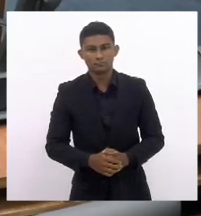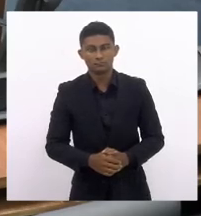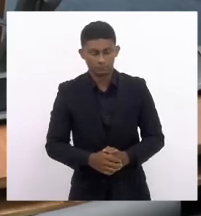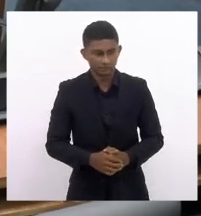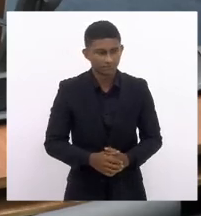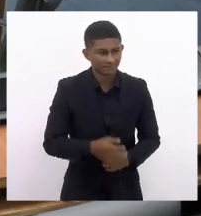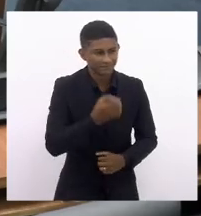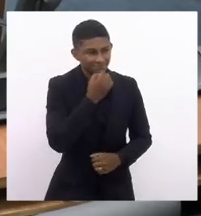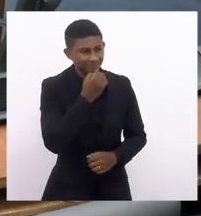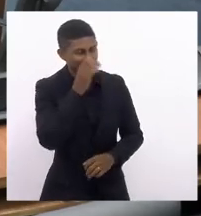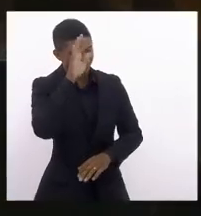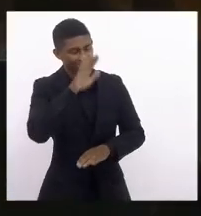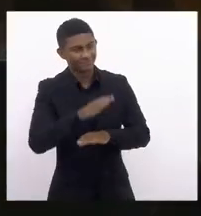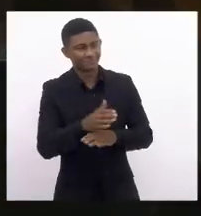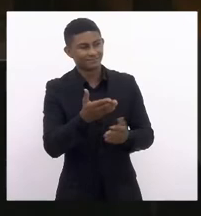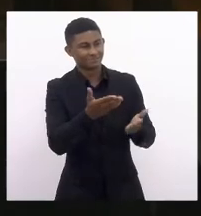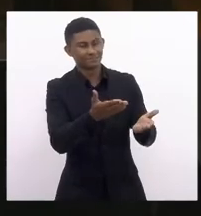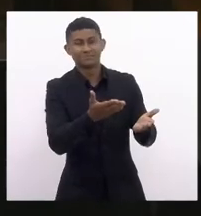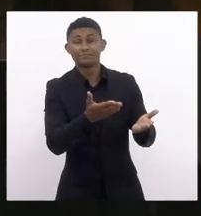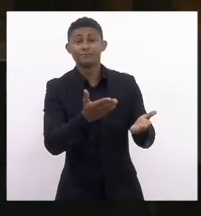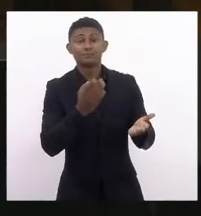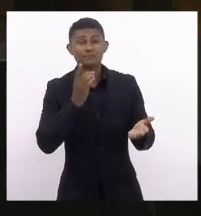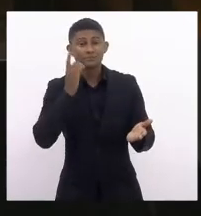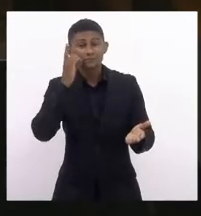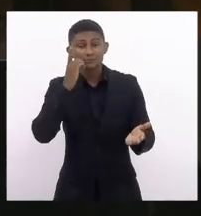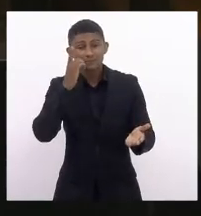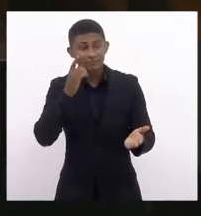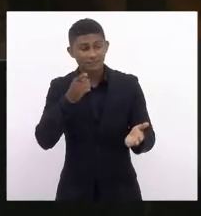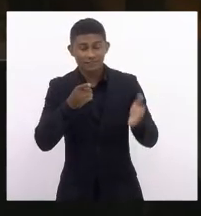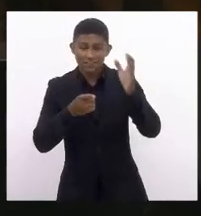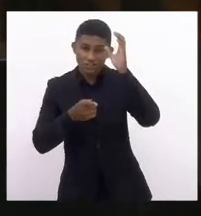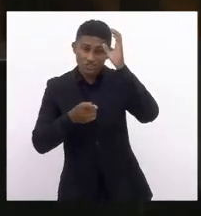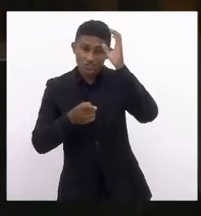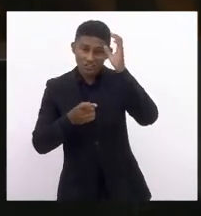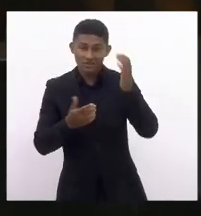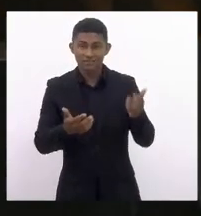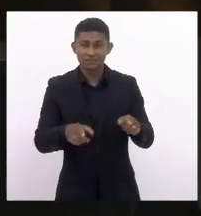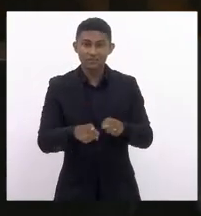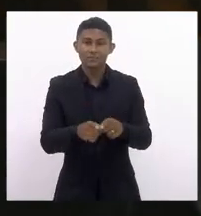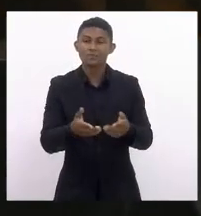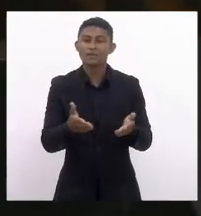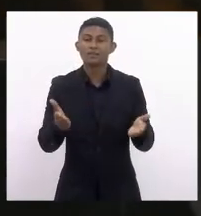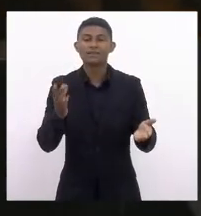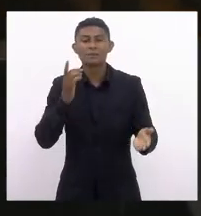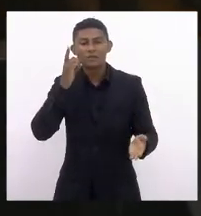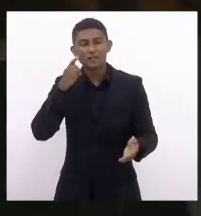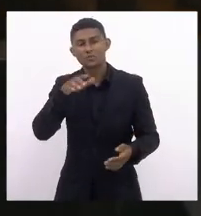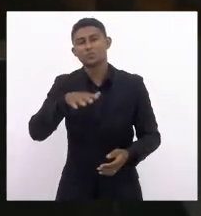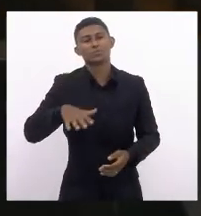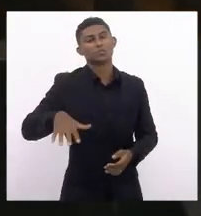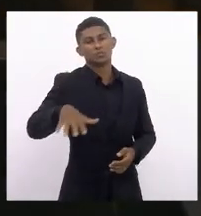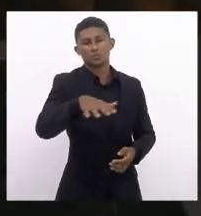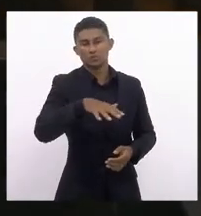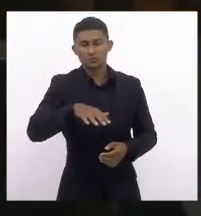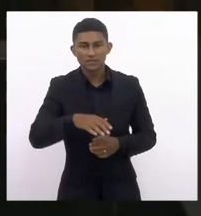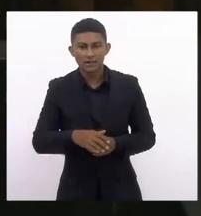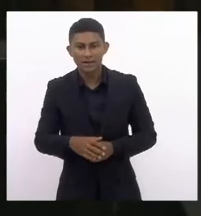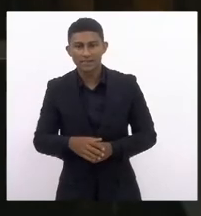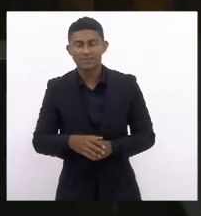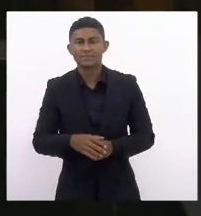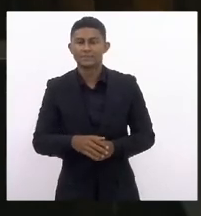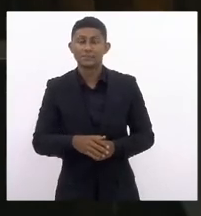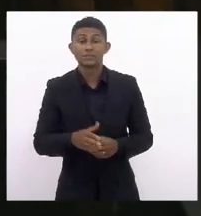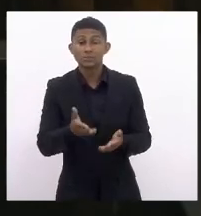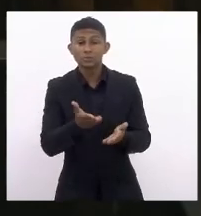Boa tarde, deputada Tia Ju. Boa tarde, deputadas e deputados. Boa tarde a todas e